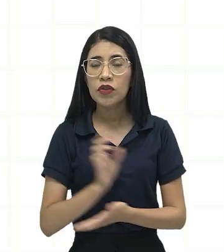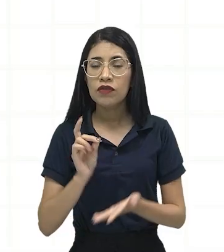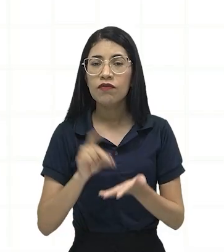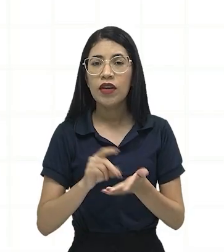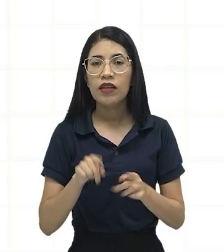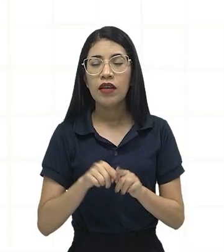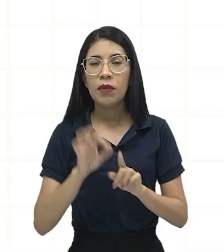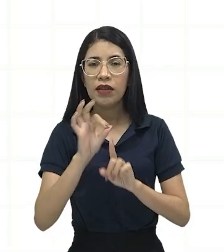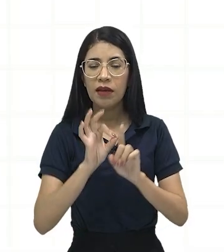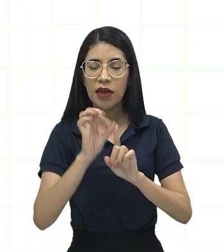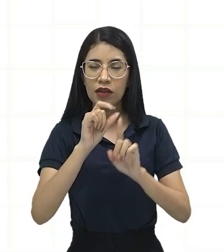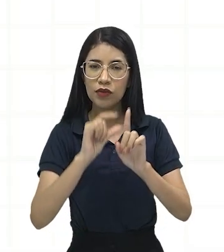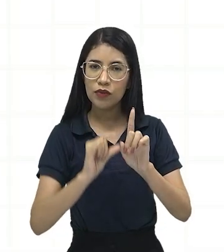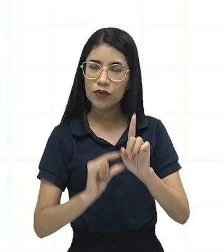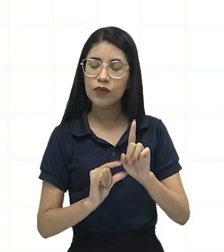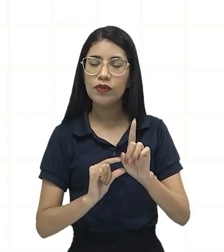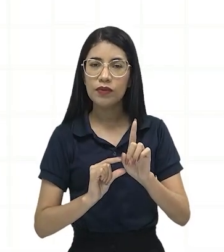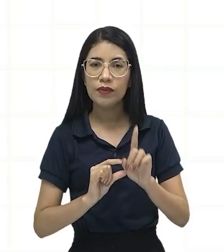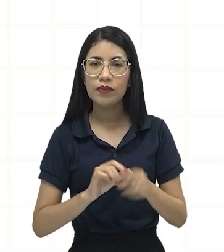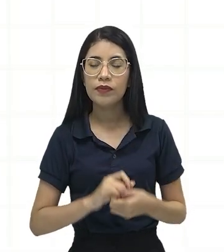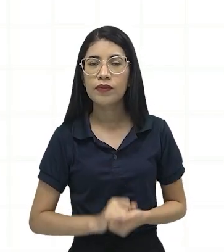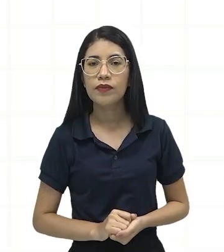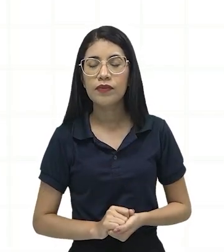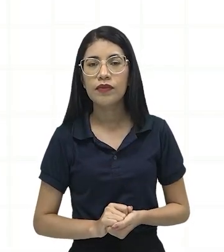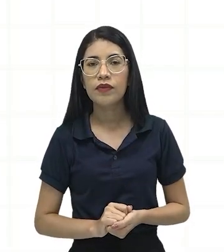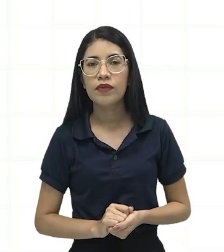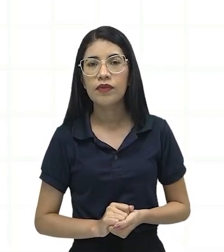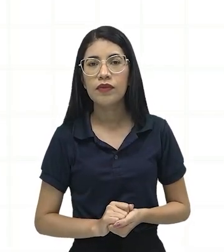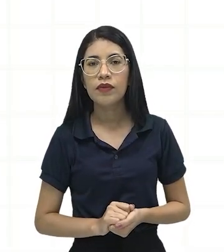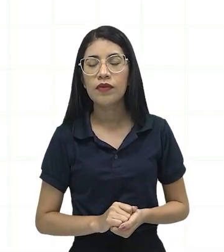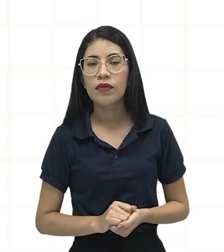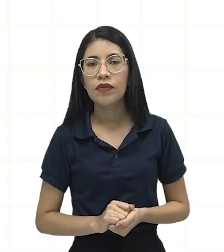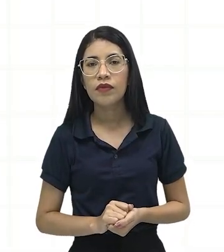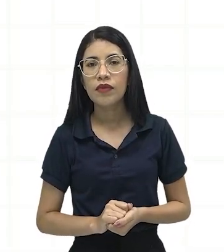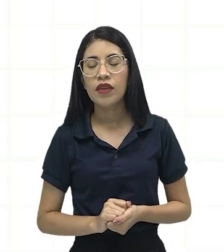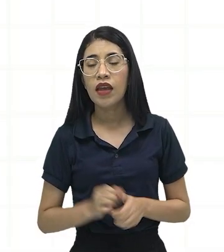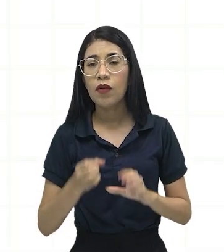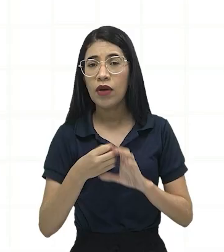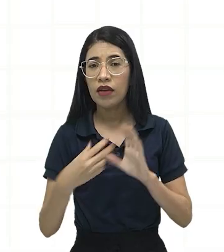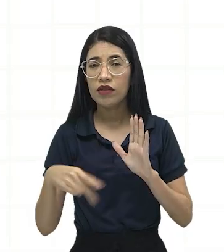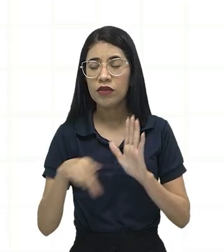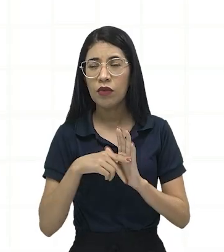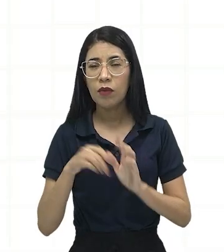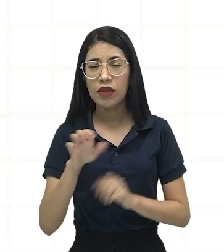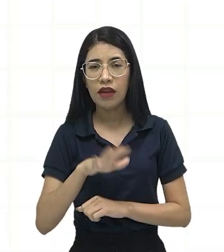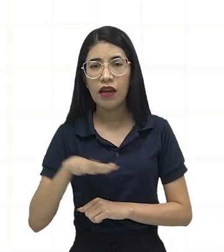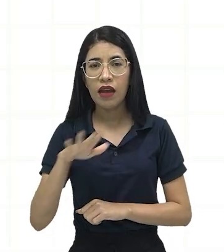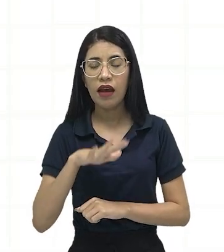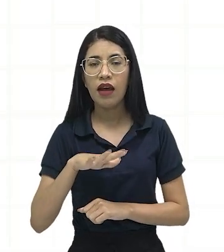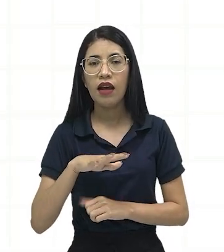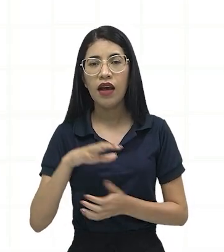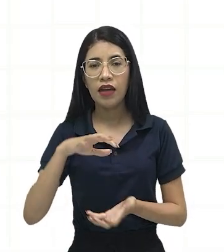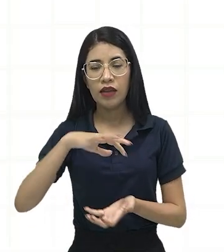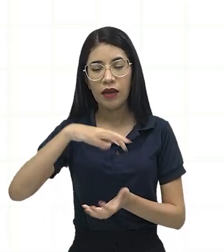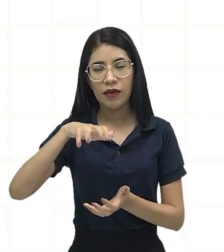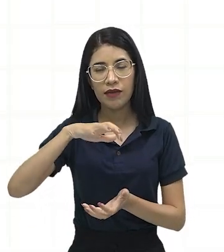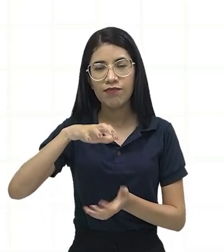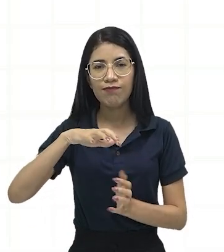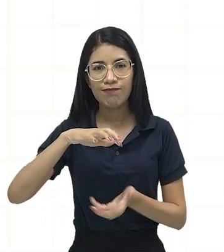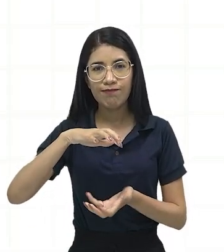mesmo, baixas temperaturas, e é o clima característico dessas zonas